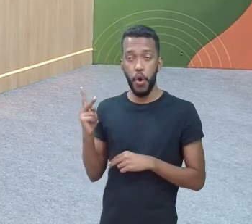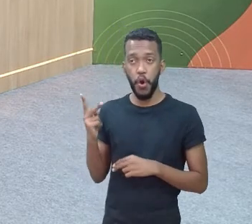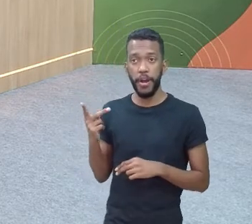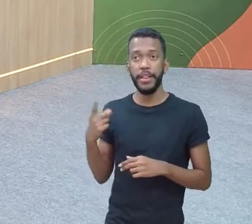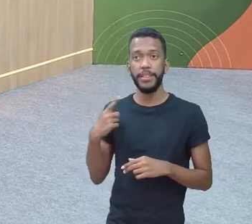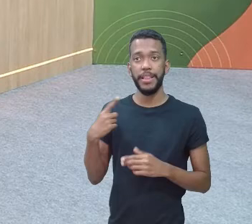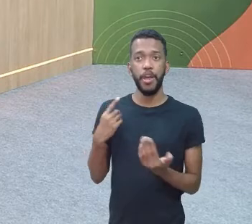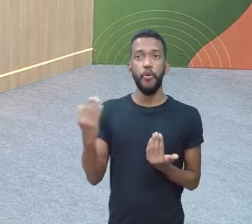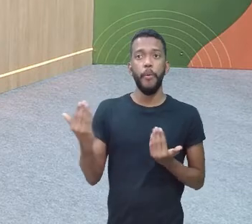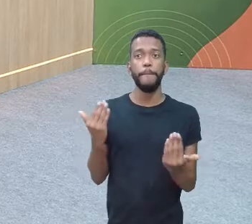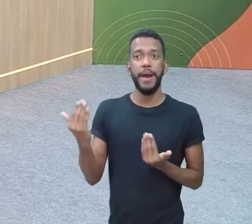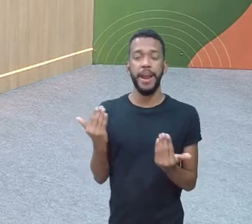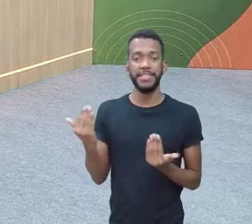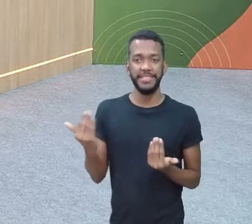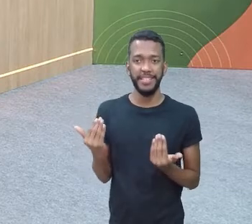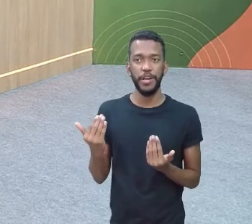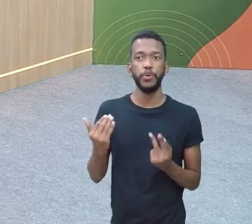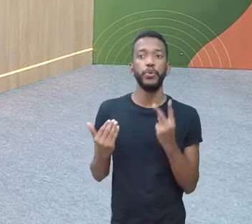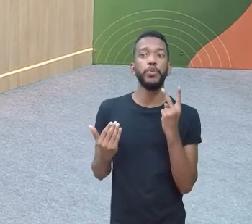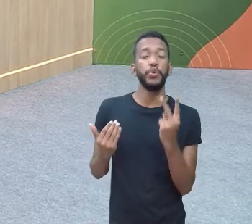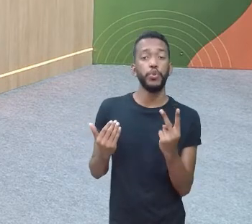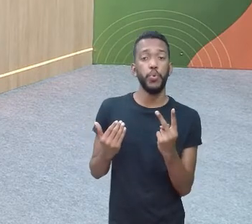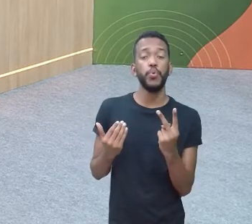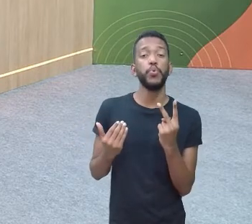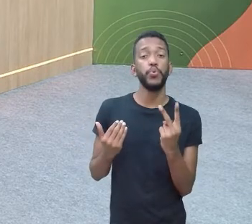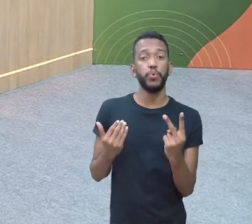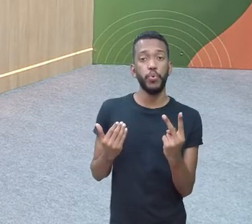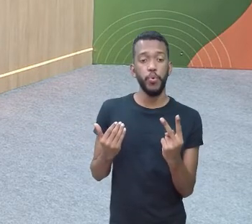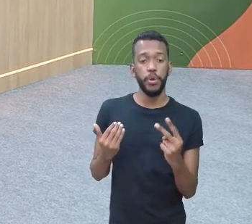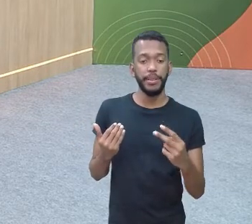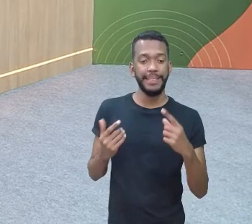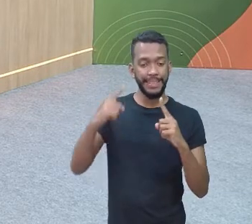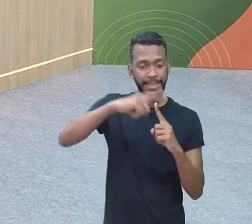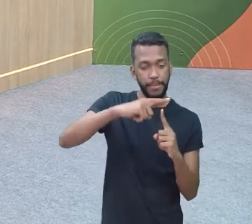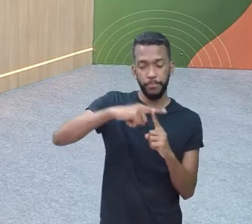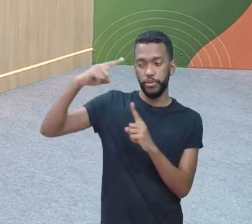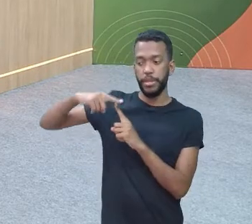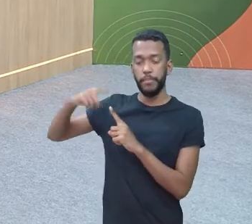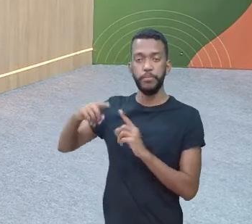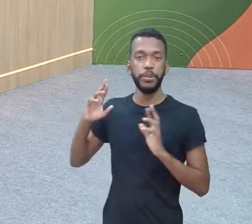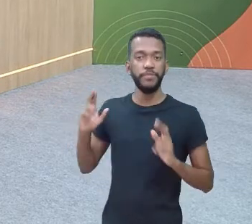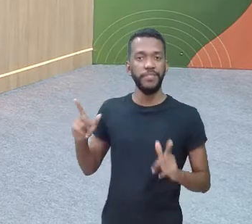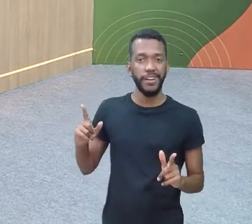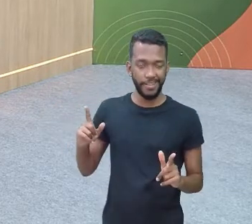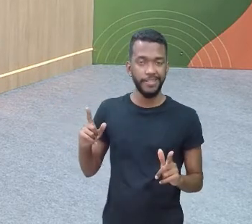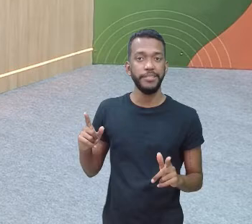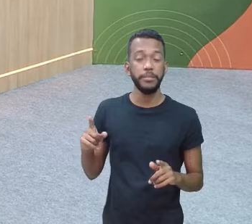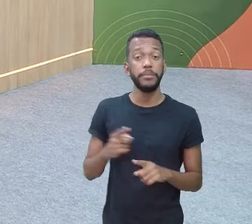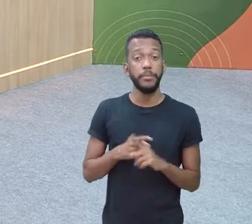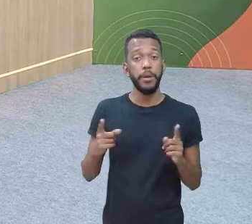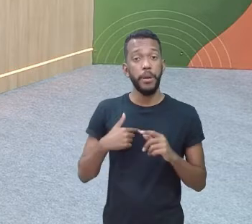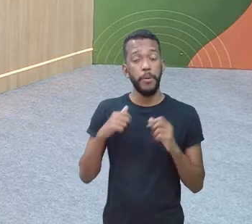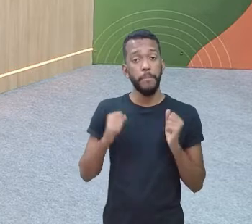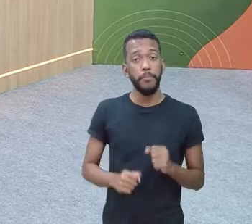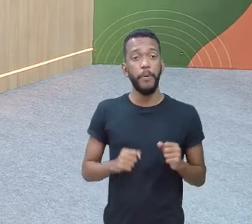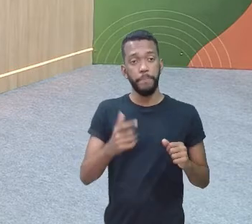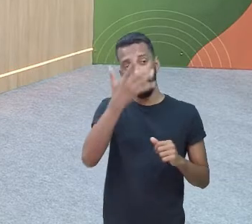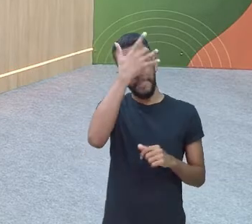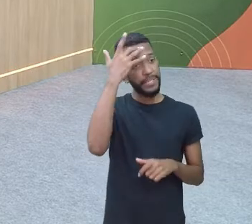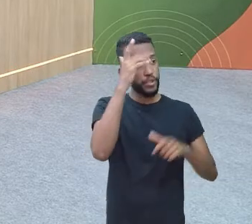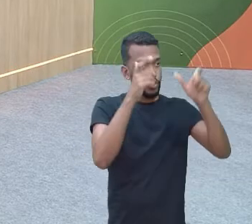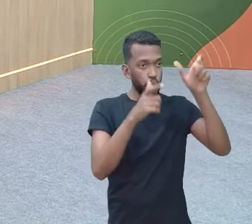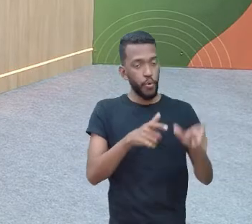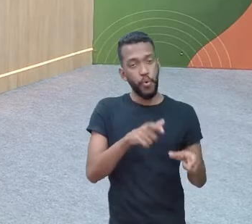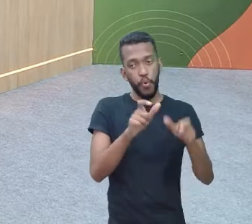uma comparação de duas grandezas diferentes, tá certo? Mas eu posso fazer a quantidade de pessoas dividido para